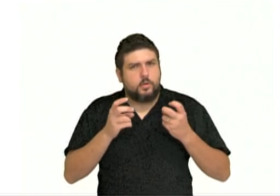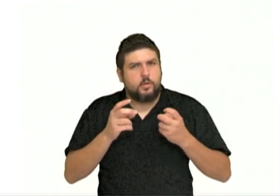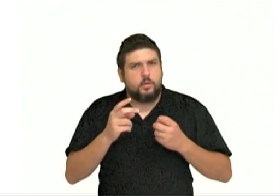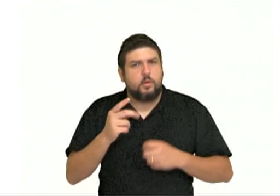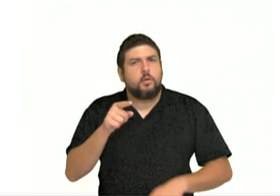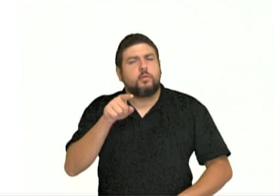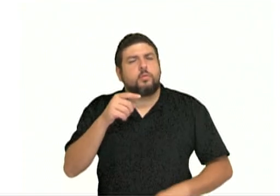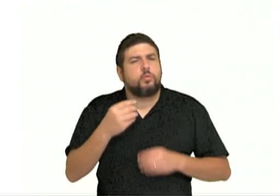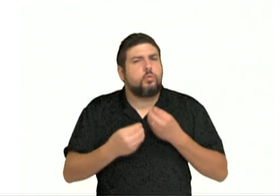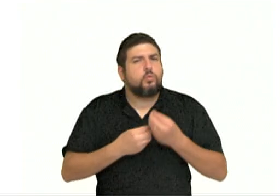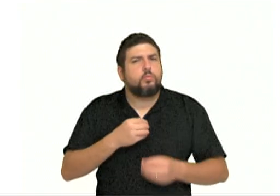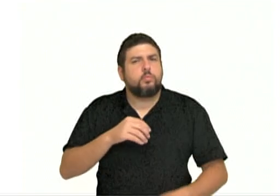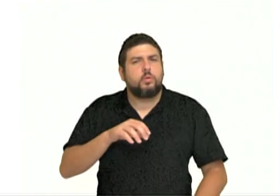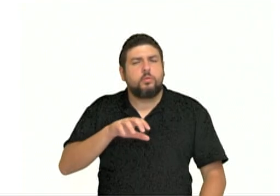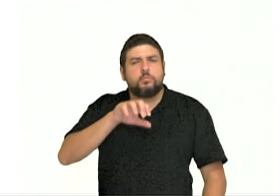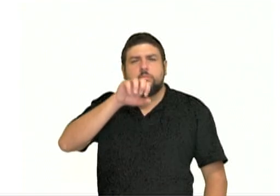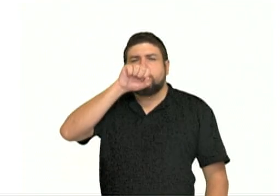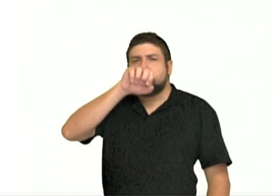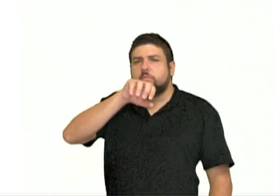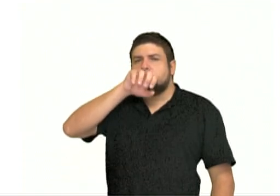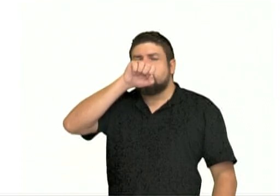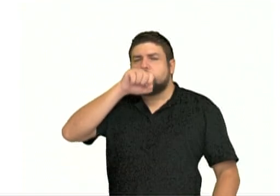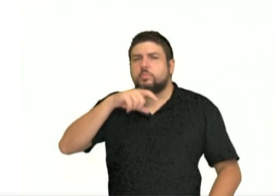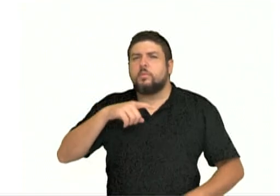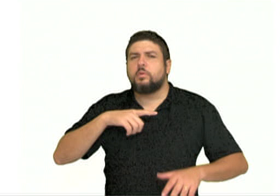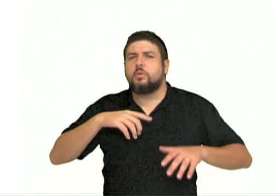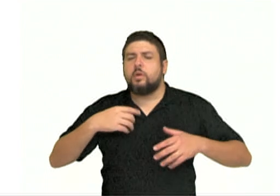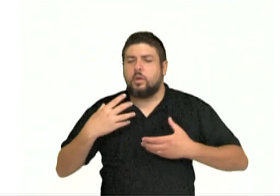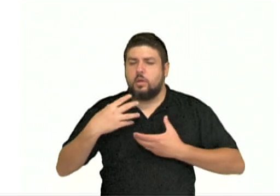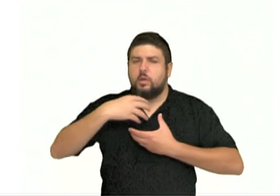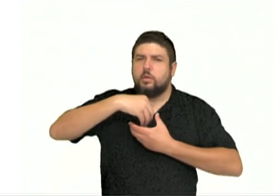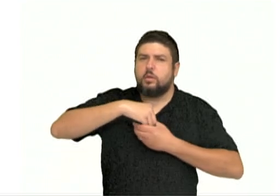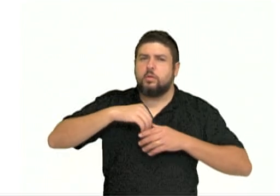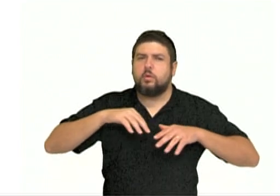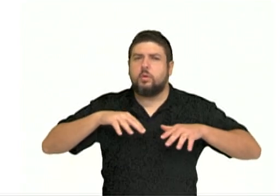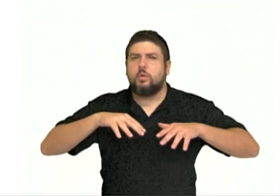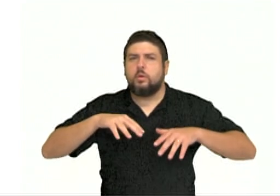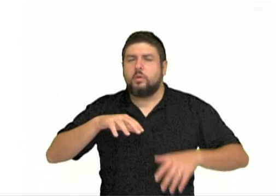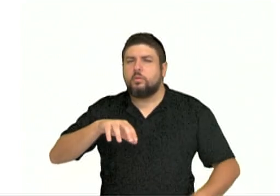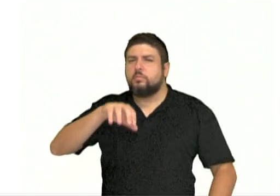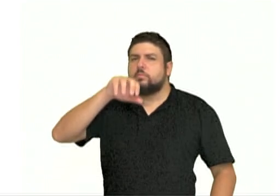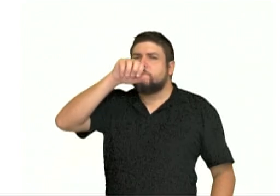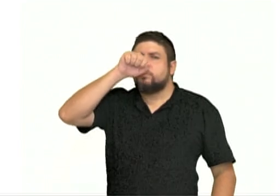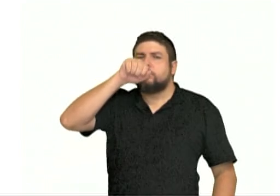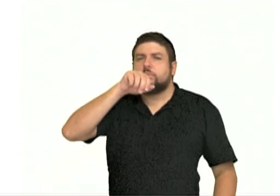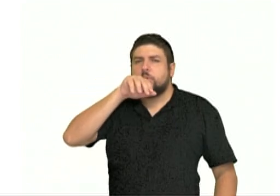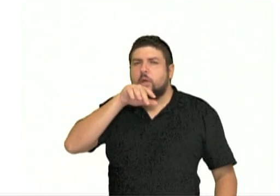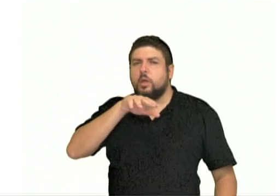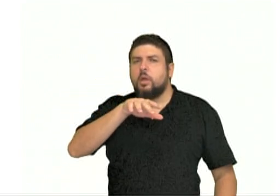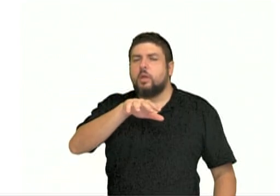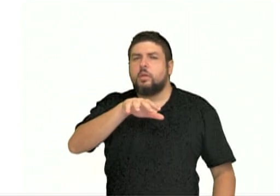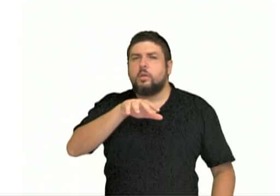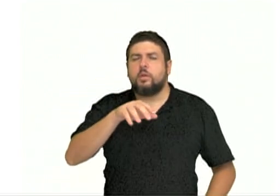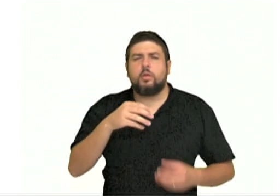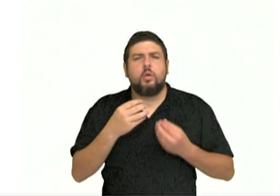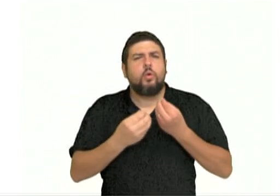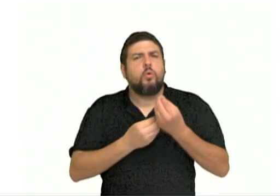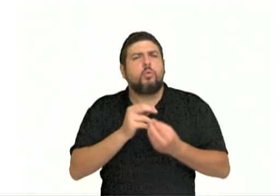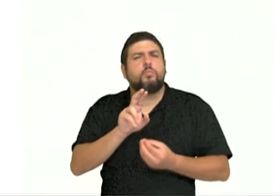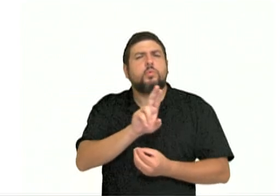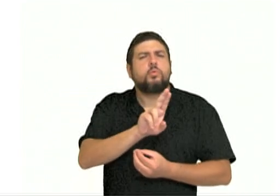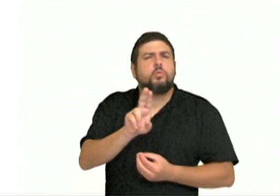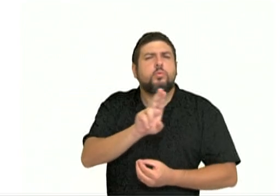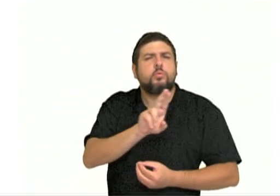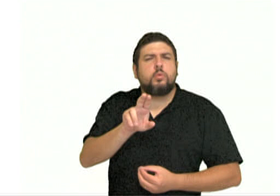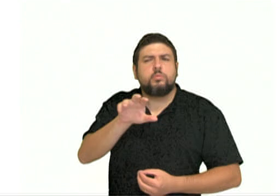sua respiração? Você já percebeu que estamos sempre puxando e soltando o ar? Como que se chamam esses dois